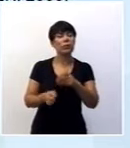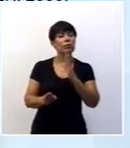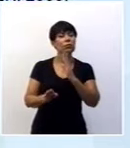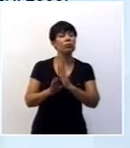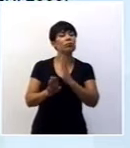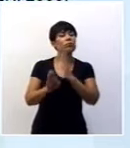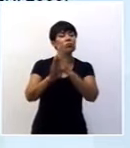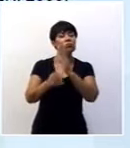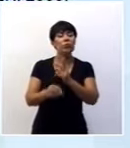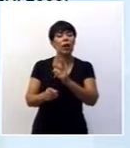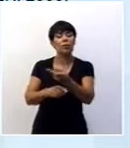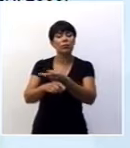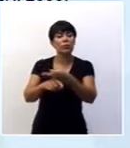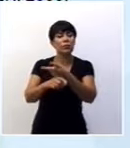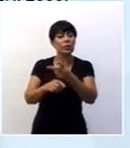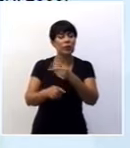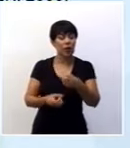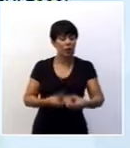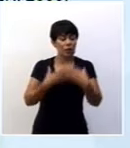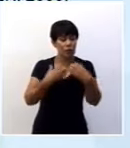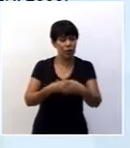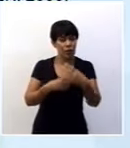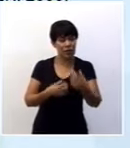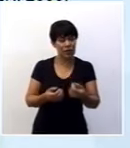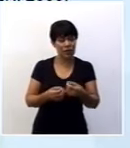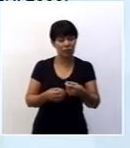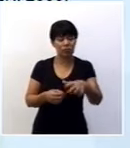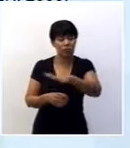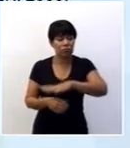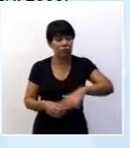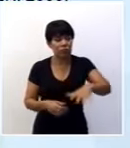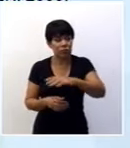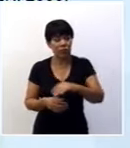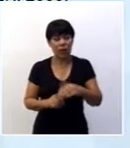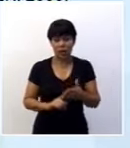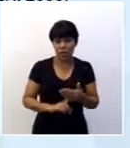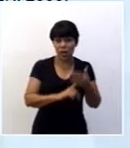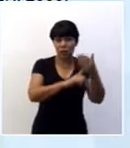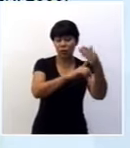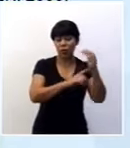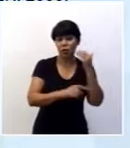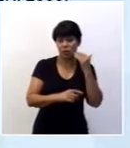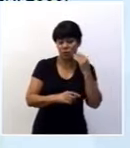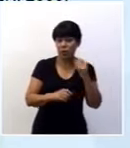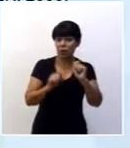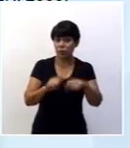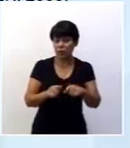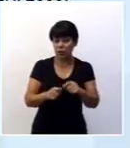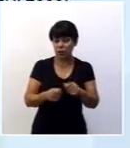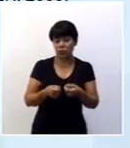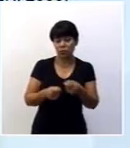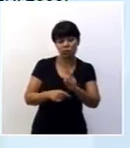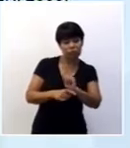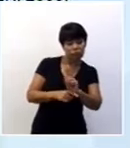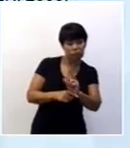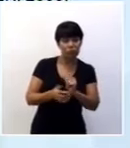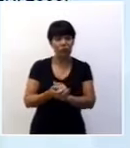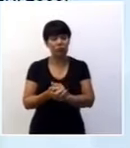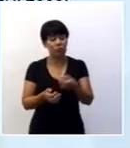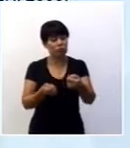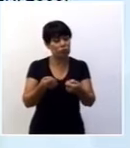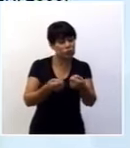contato físico com ele, né? É a tecnologia científica que pode ser usada para medir e monitorar importantes